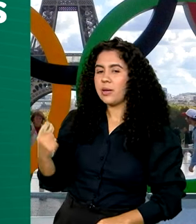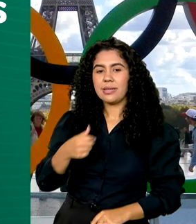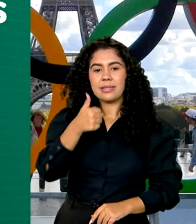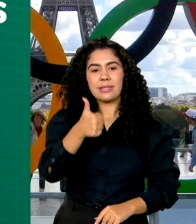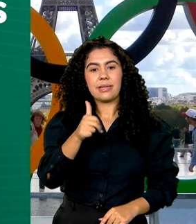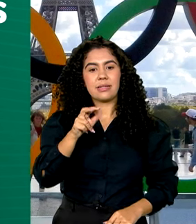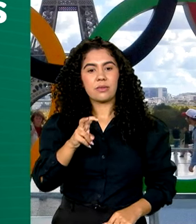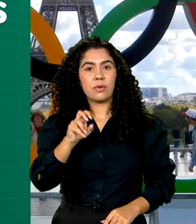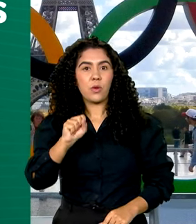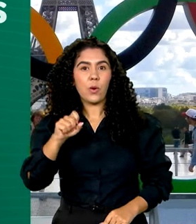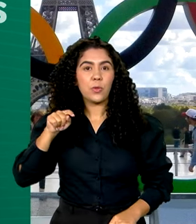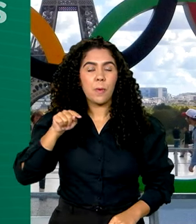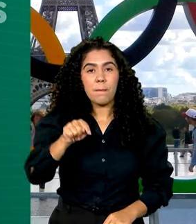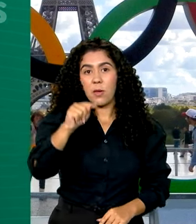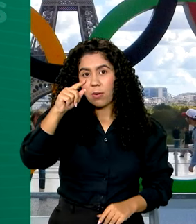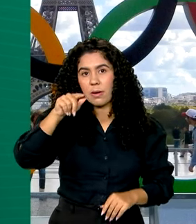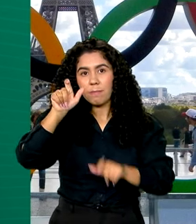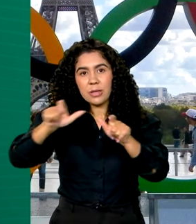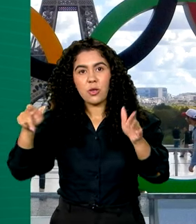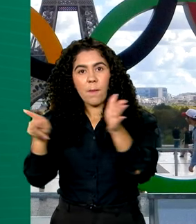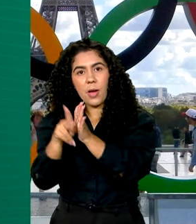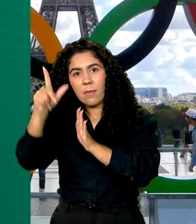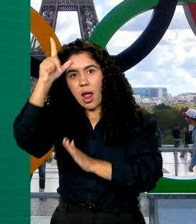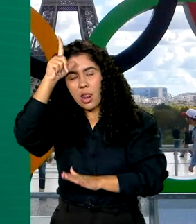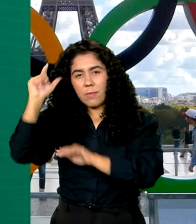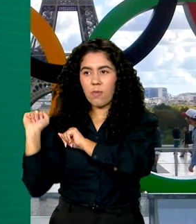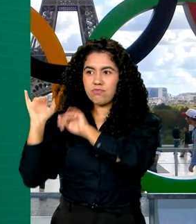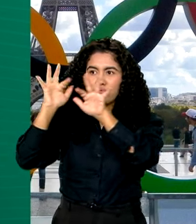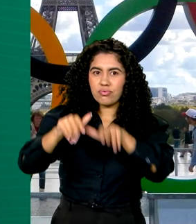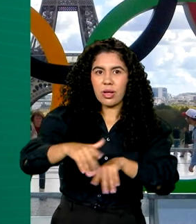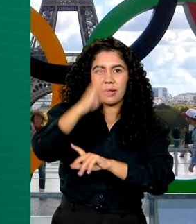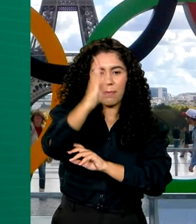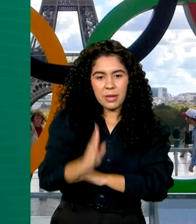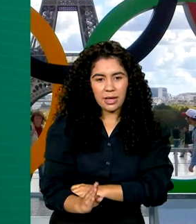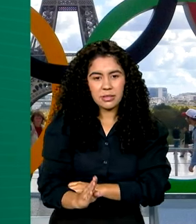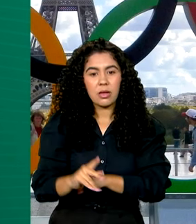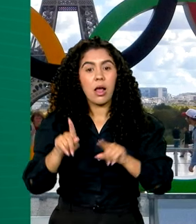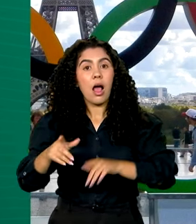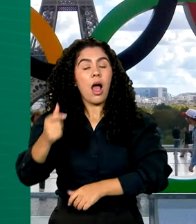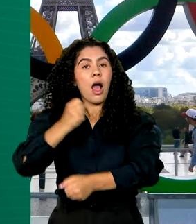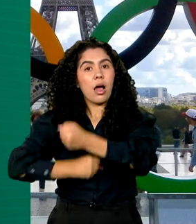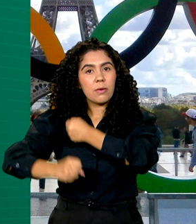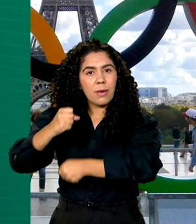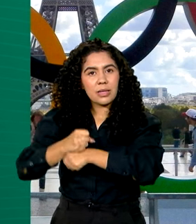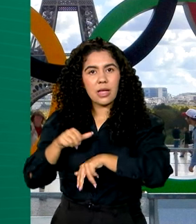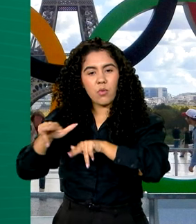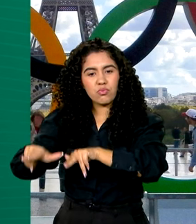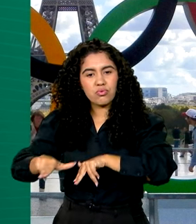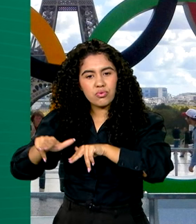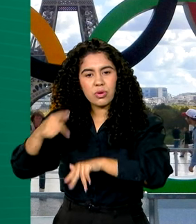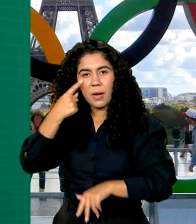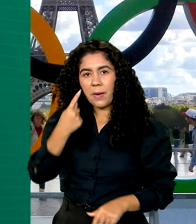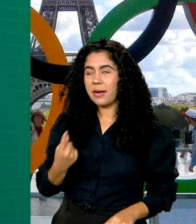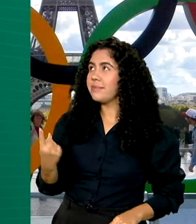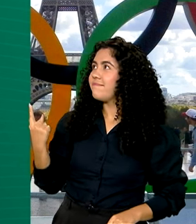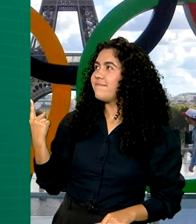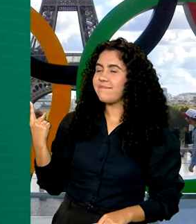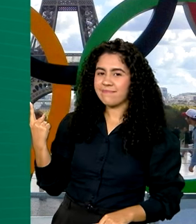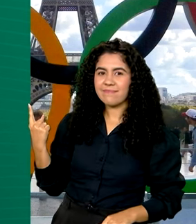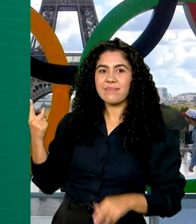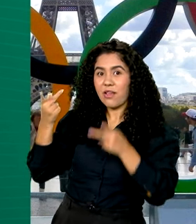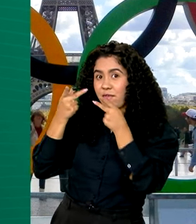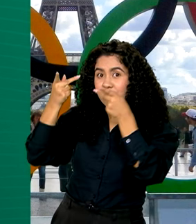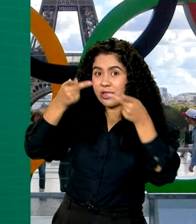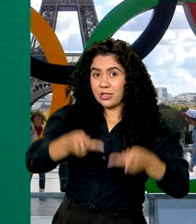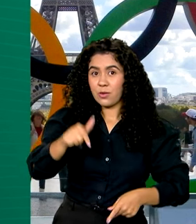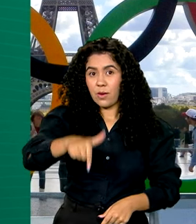Brasil, número que também cresceu entre os turistas do Reino Unido. No ano passado, 130 mil britânicos visitaram